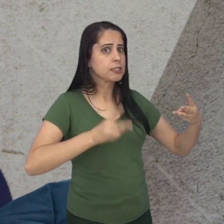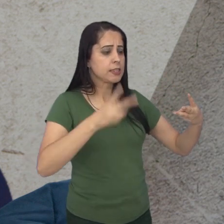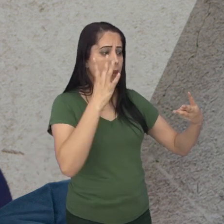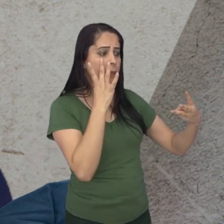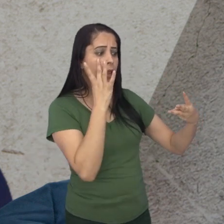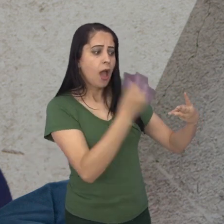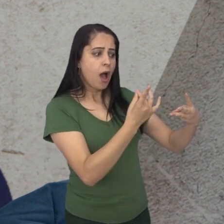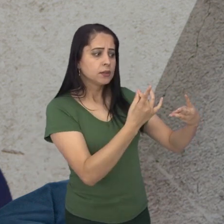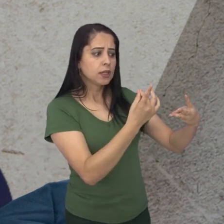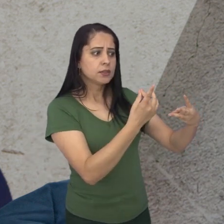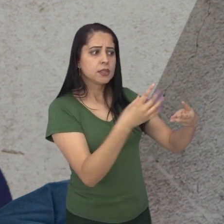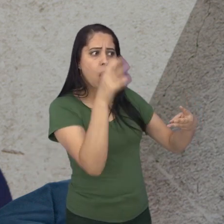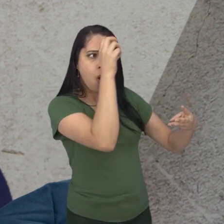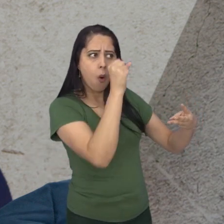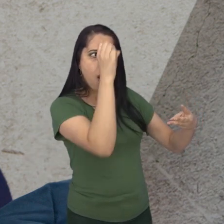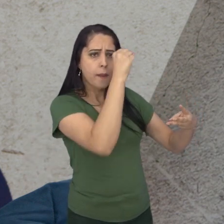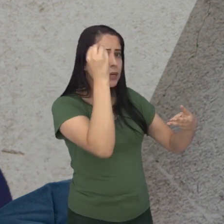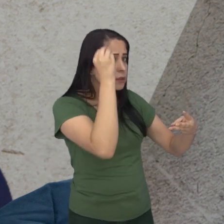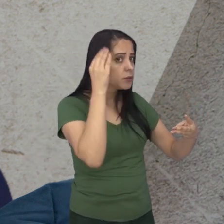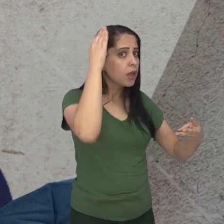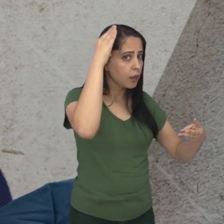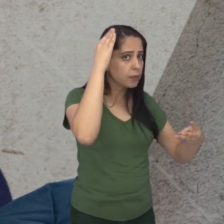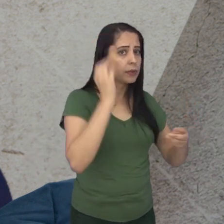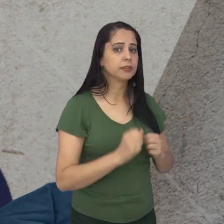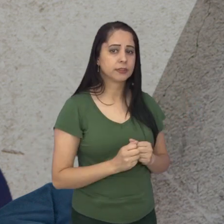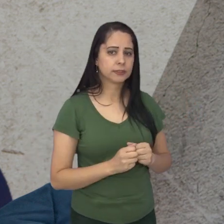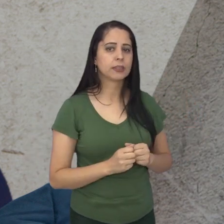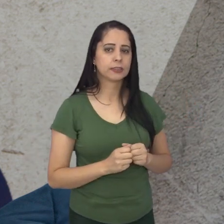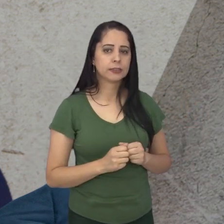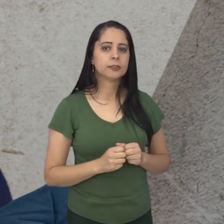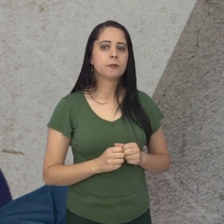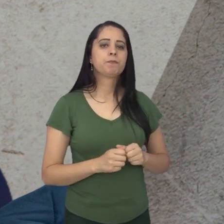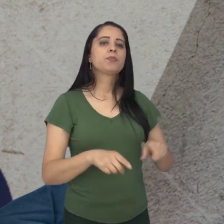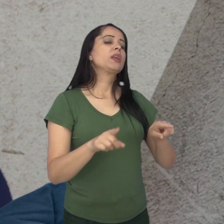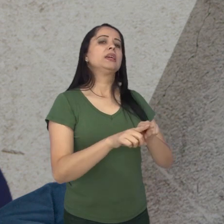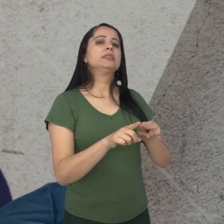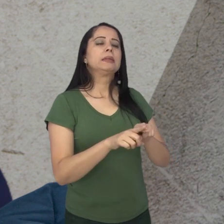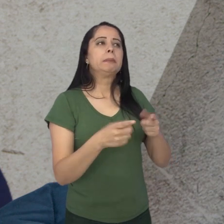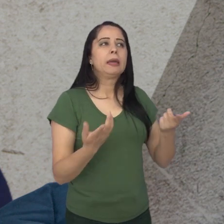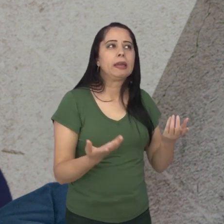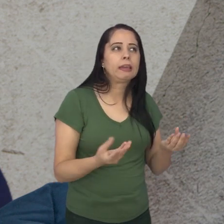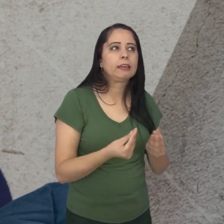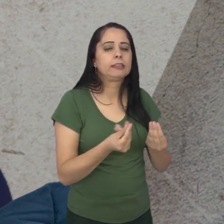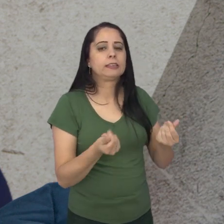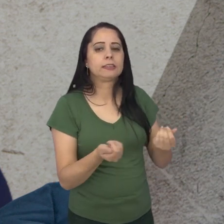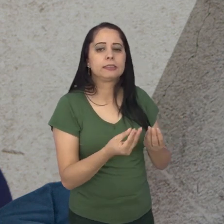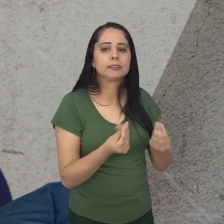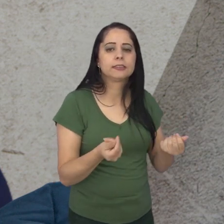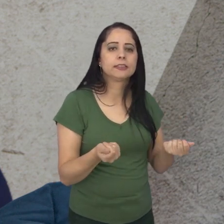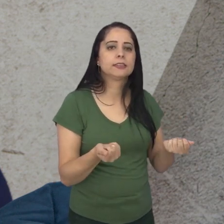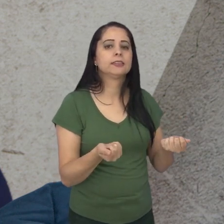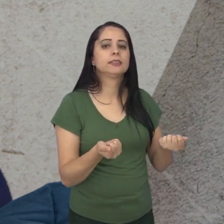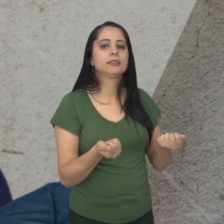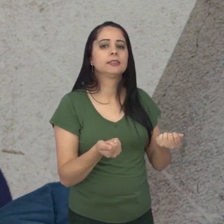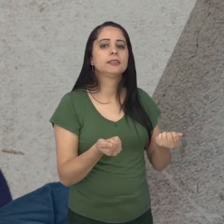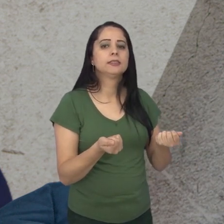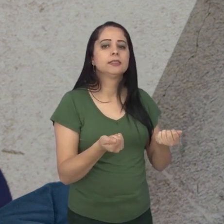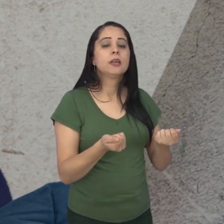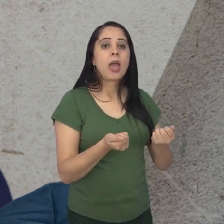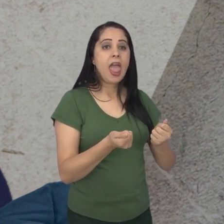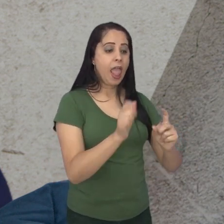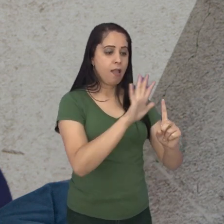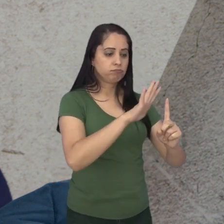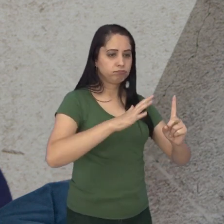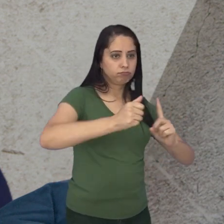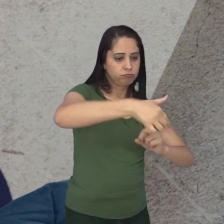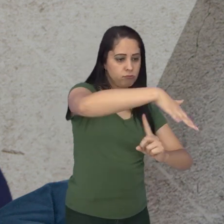mais vai ser preciso incorporar em suas obras as questões relativas à eficiência energética, à diminuição